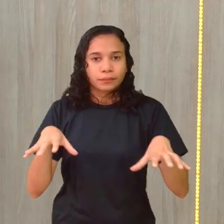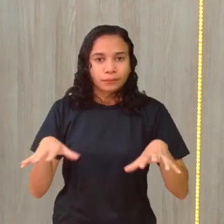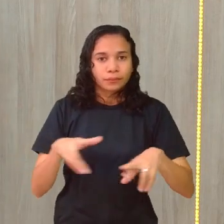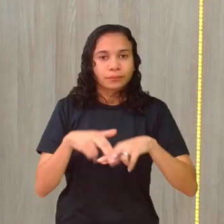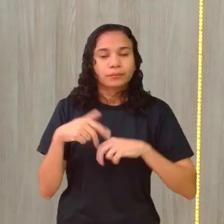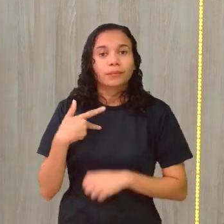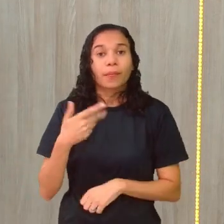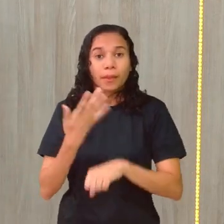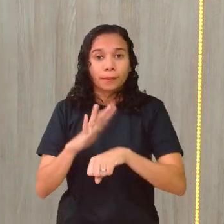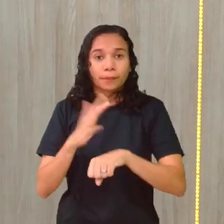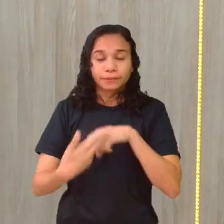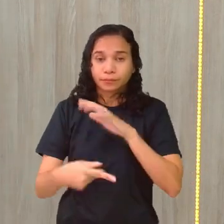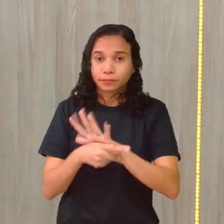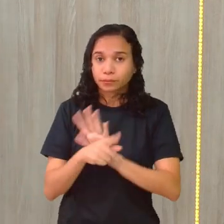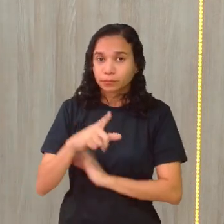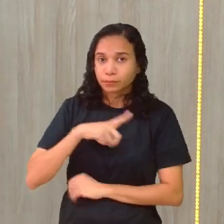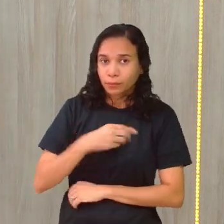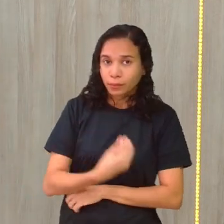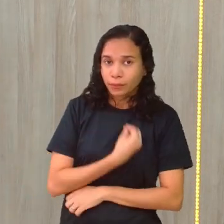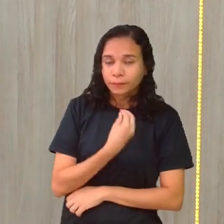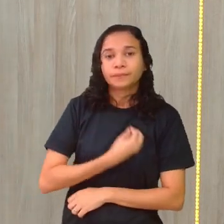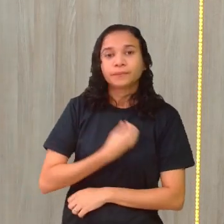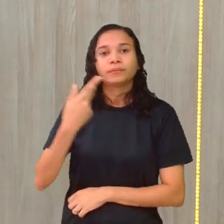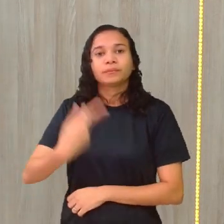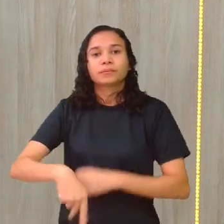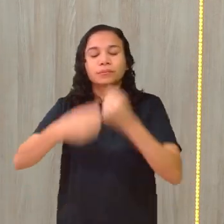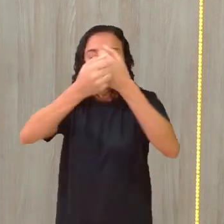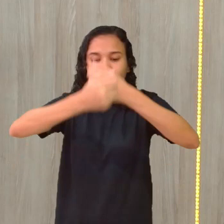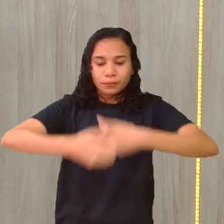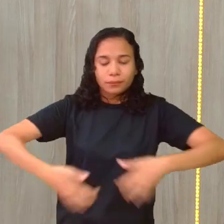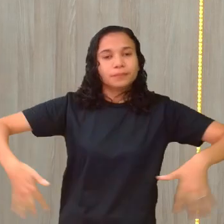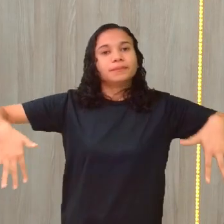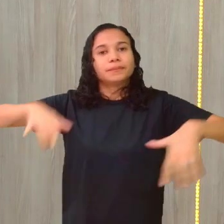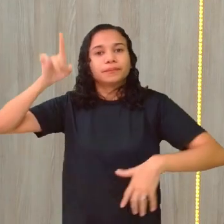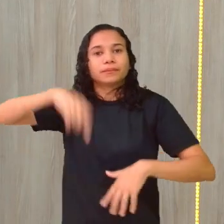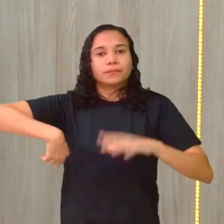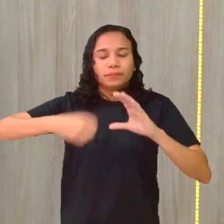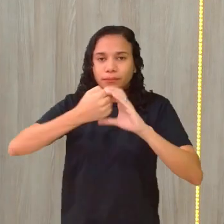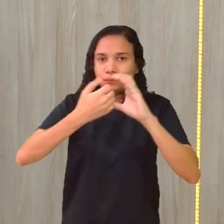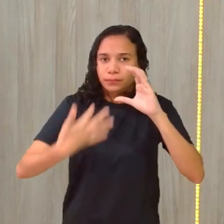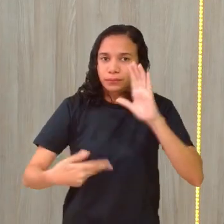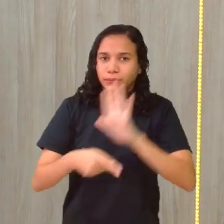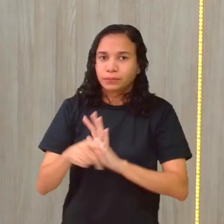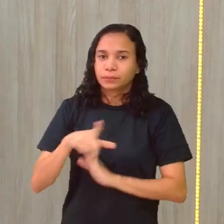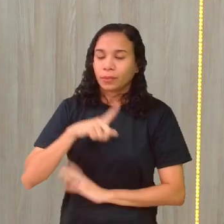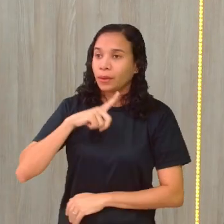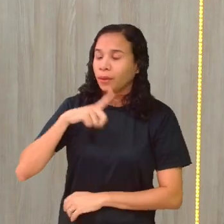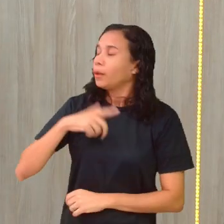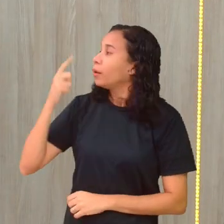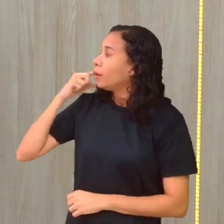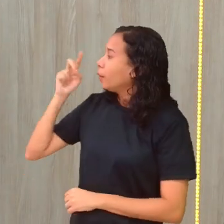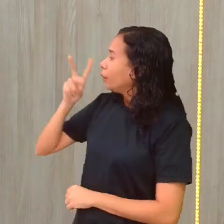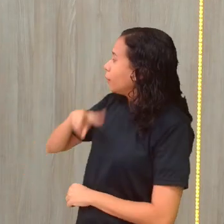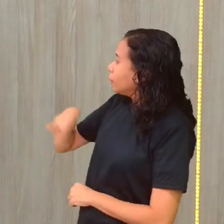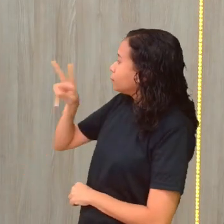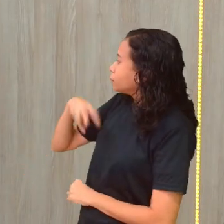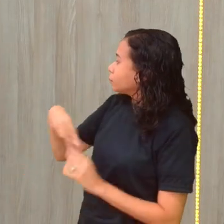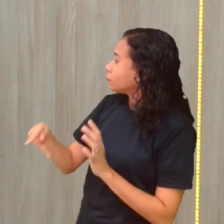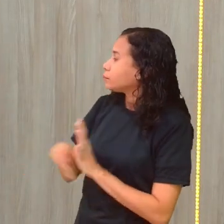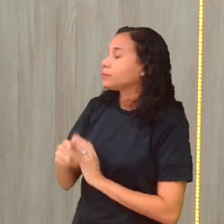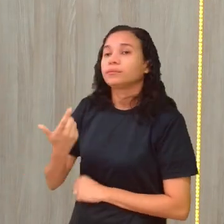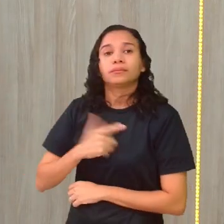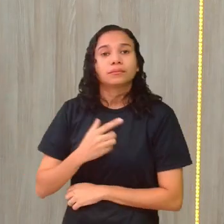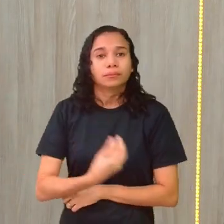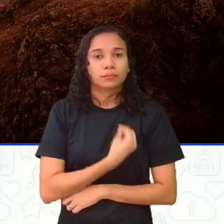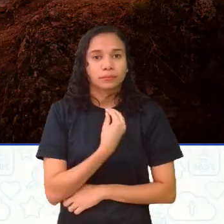as práticas de aventura aí na natureza, né, se caracterizam por explorar as